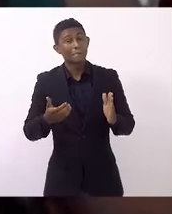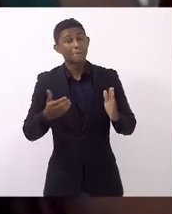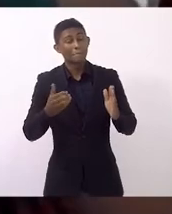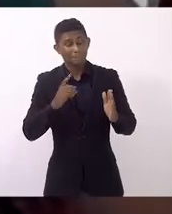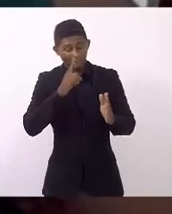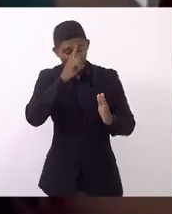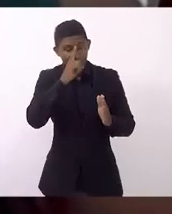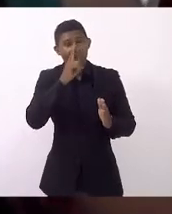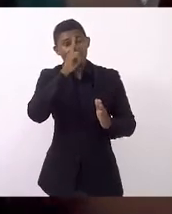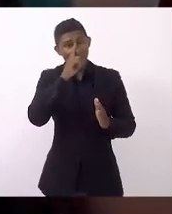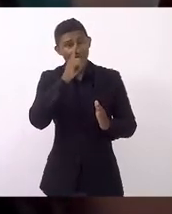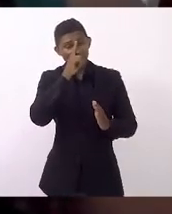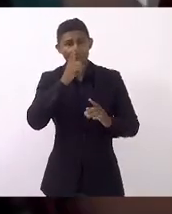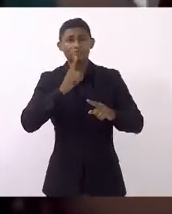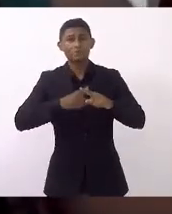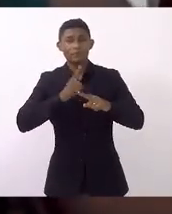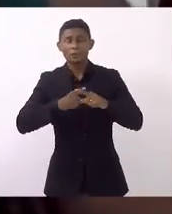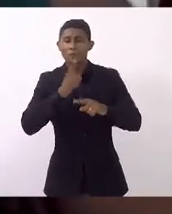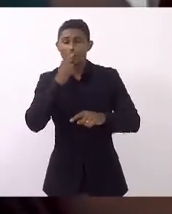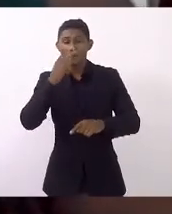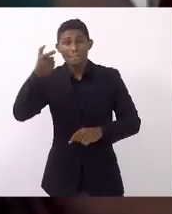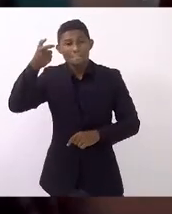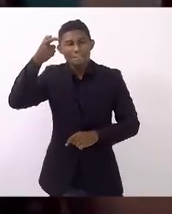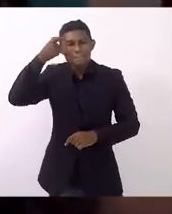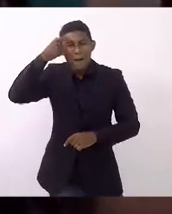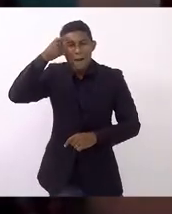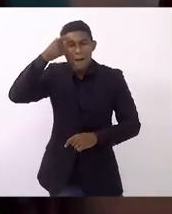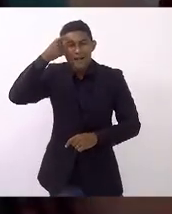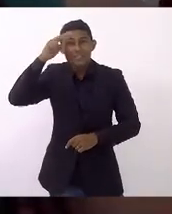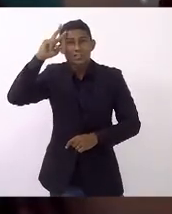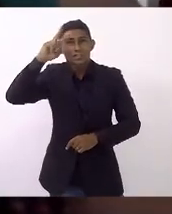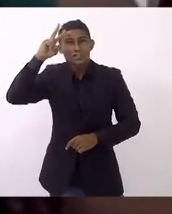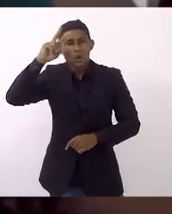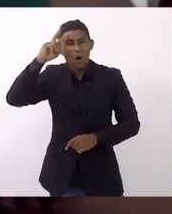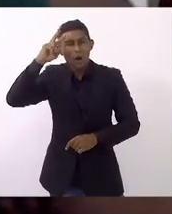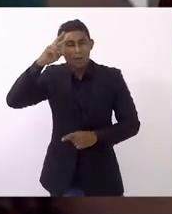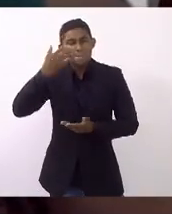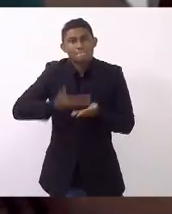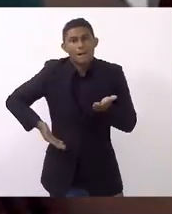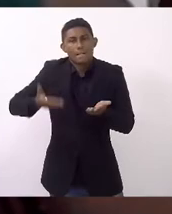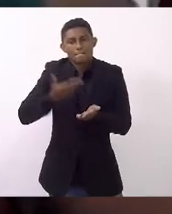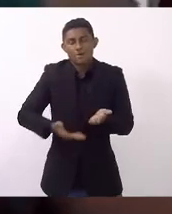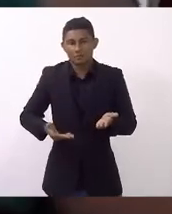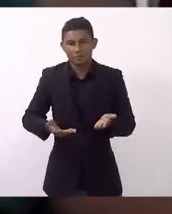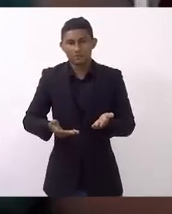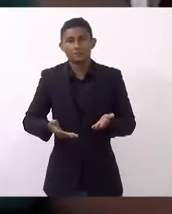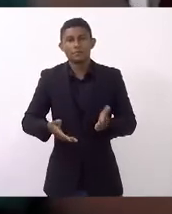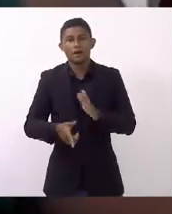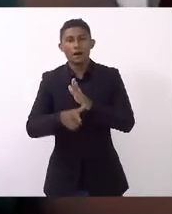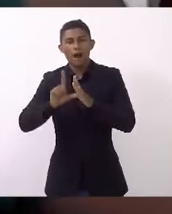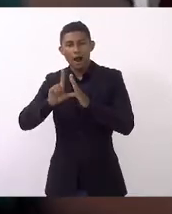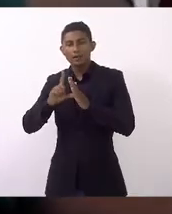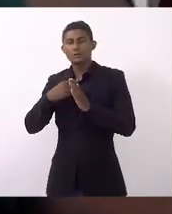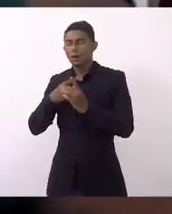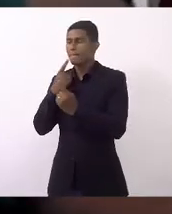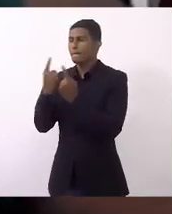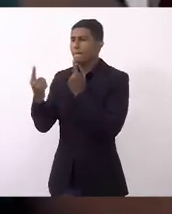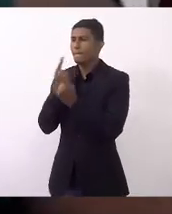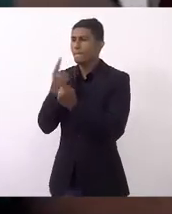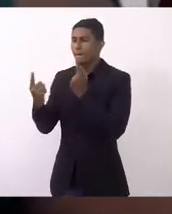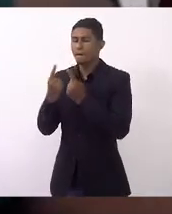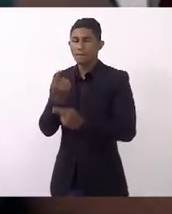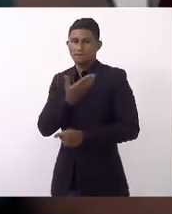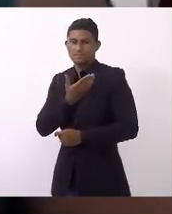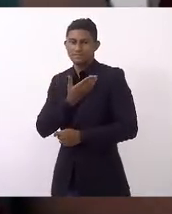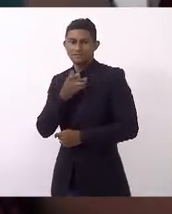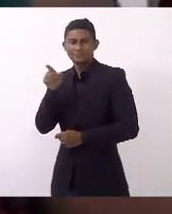né, de perda de memória. A gente discutia isso com o nosso companheiro, também coautor dessa